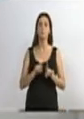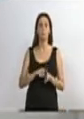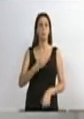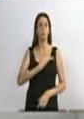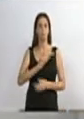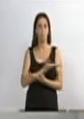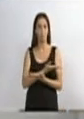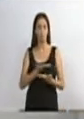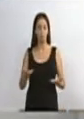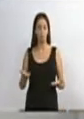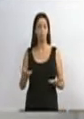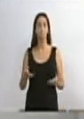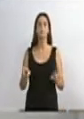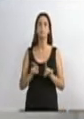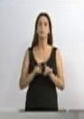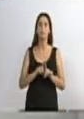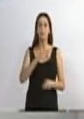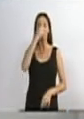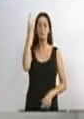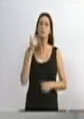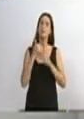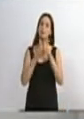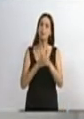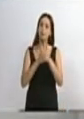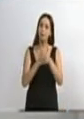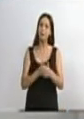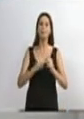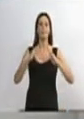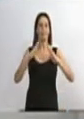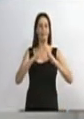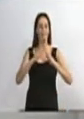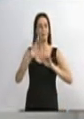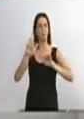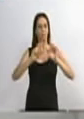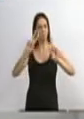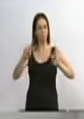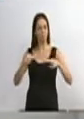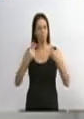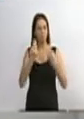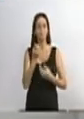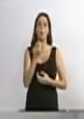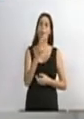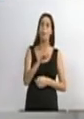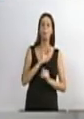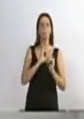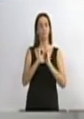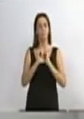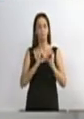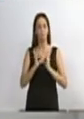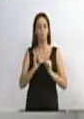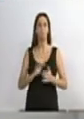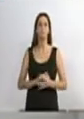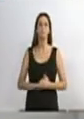companheiros, também quem nos acompanha em suas casas, pelos nossos veículos de comunicação.